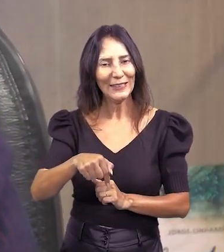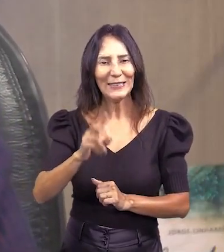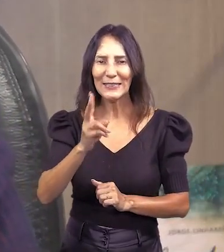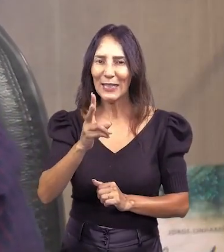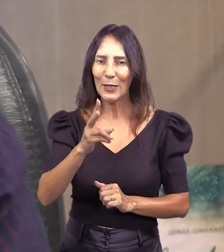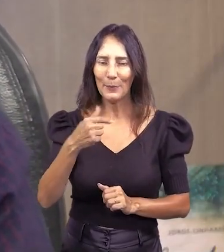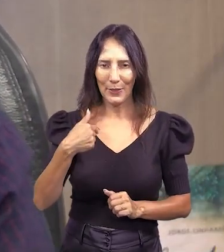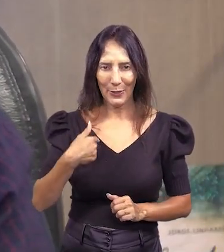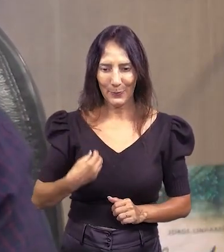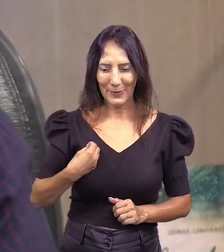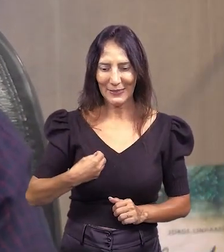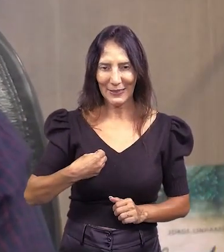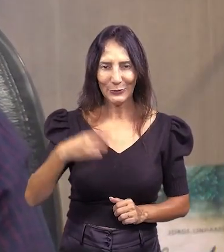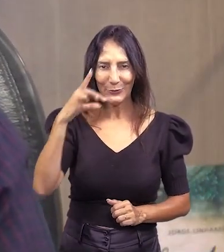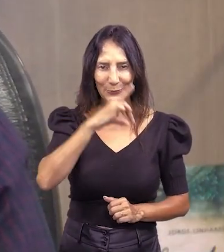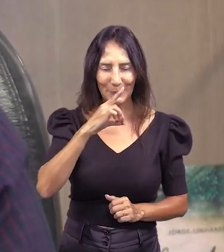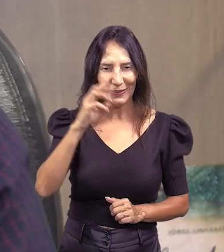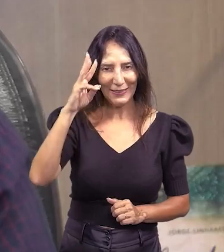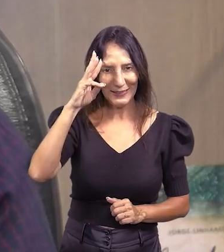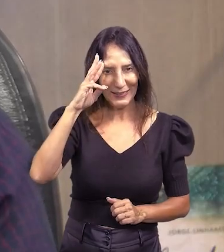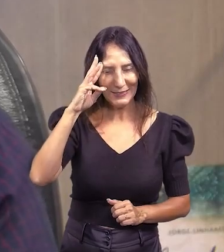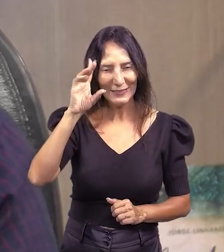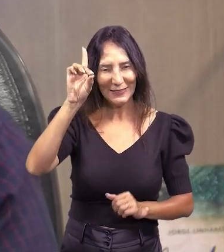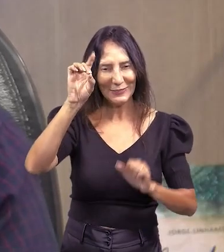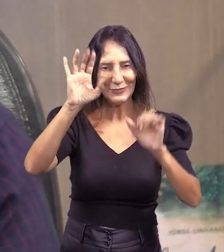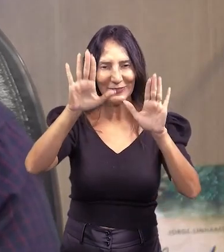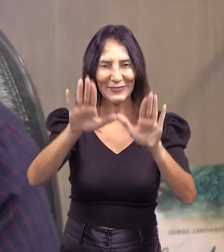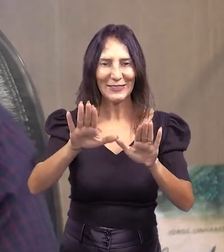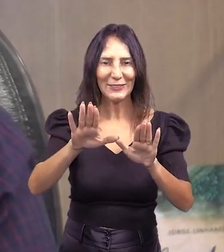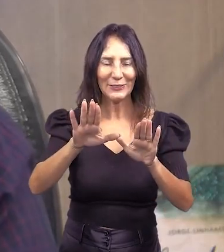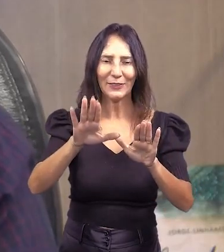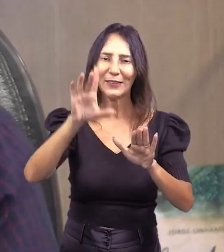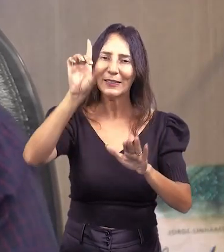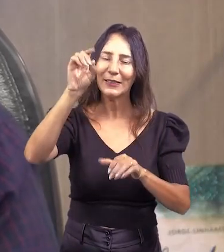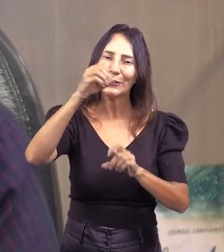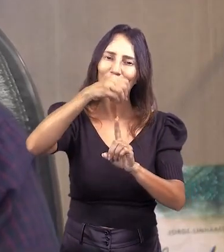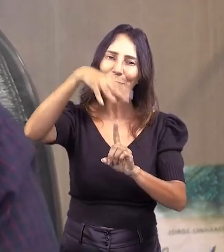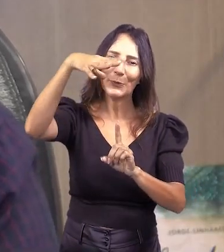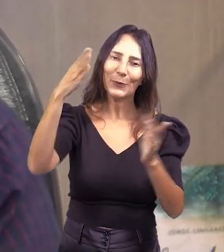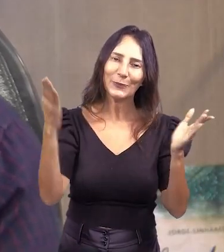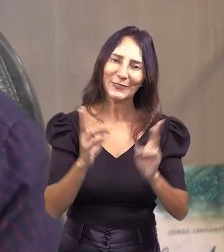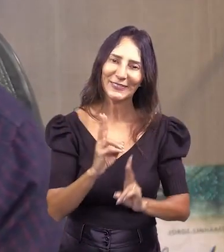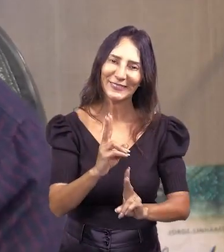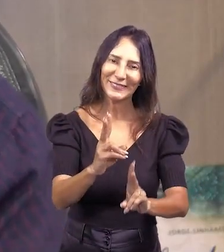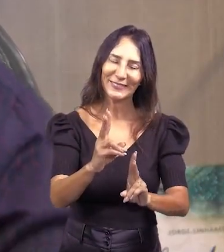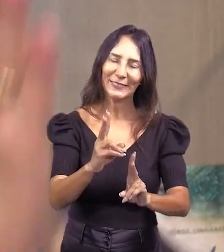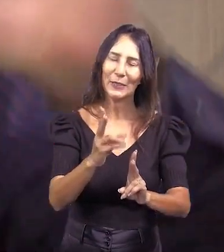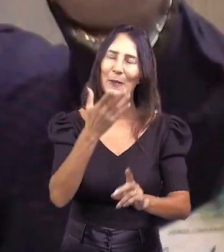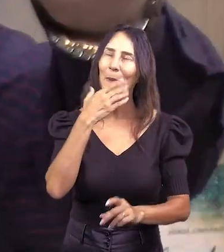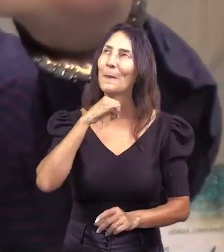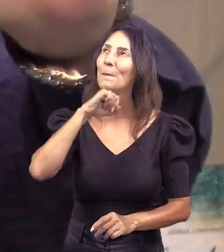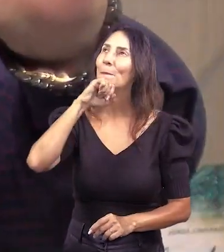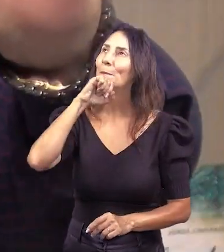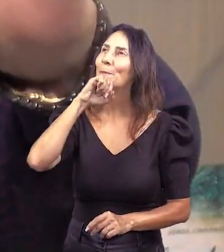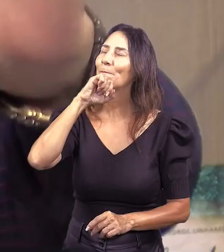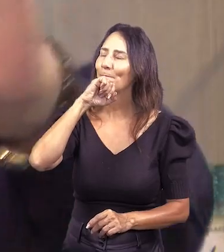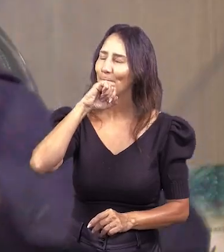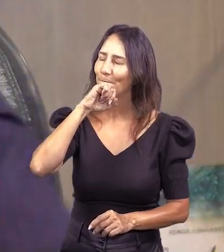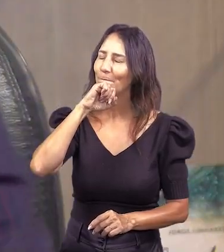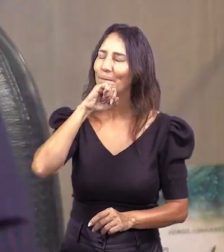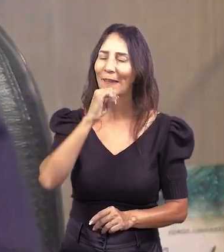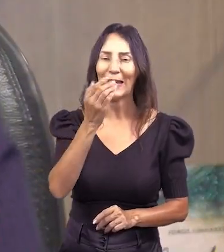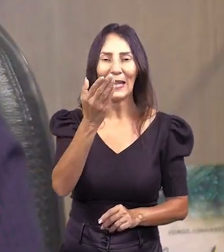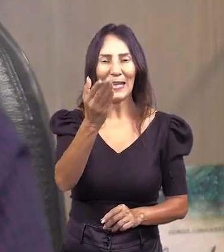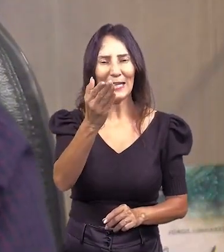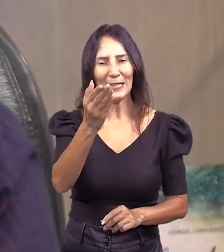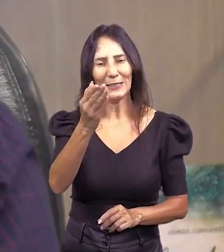cultos. Eu estou sempre no domingo e na terça-feira. Tá? Deus te abençoe, Deus te ilumine hoje e sempre. Ó Pai, faça